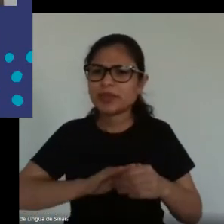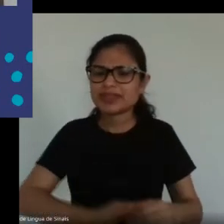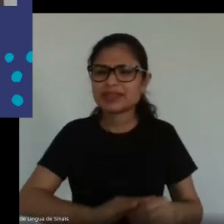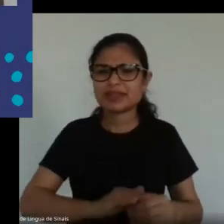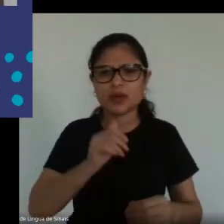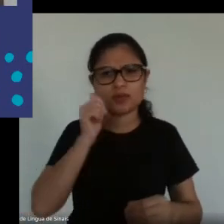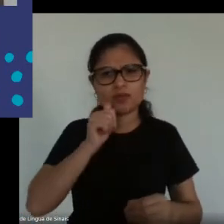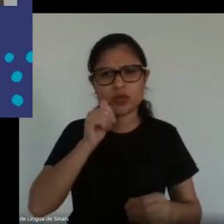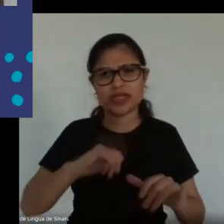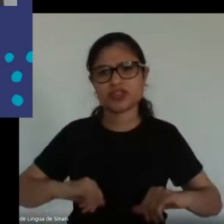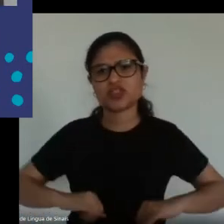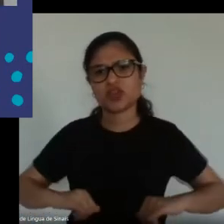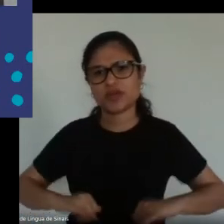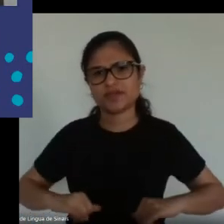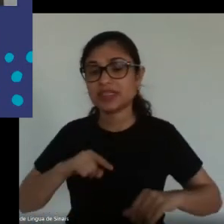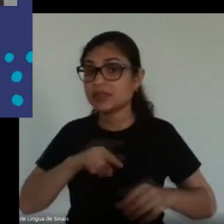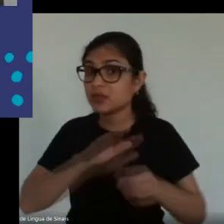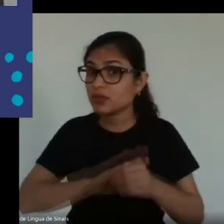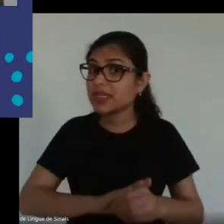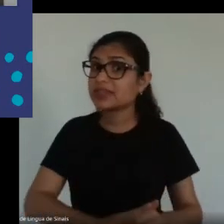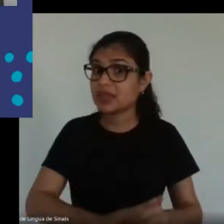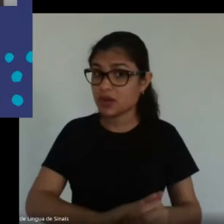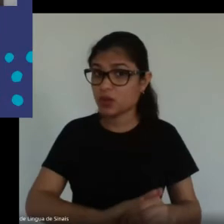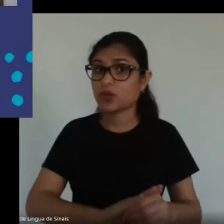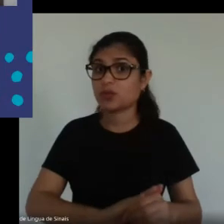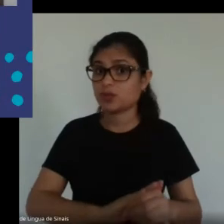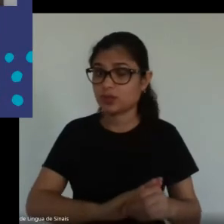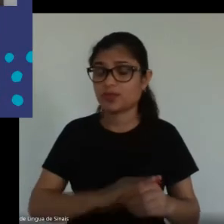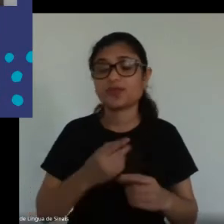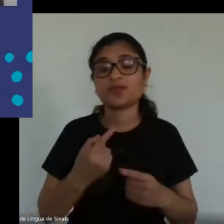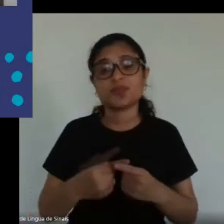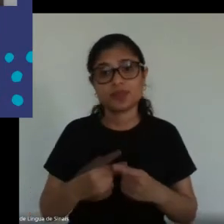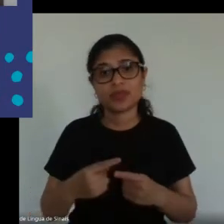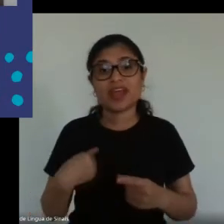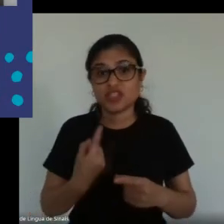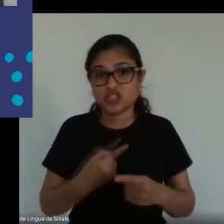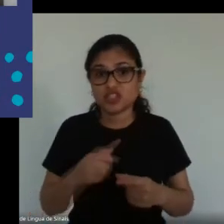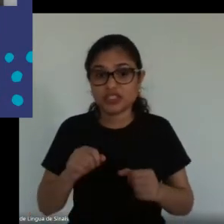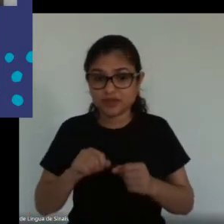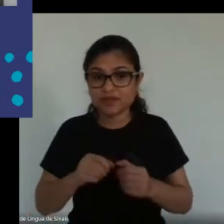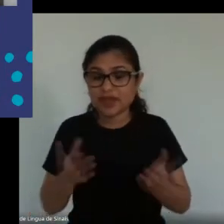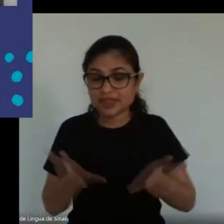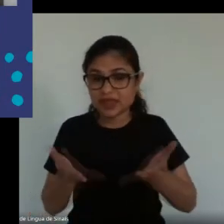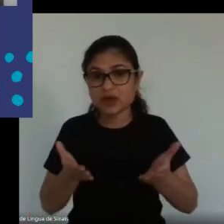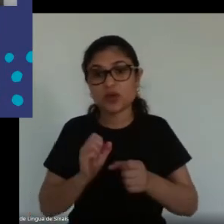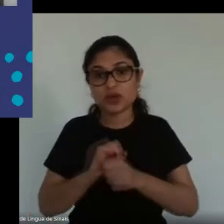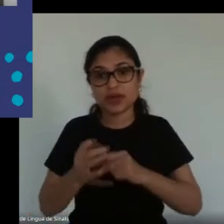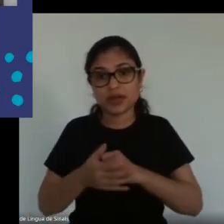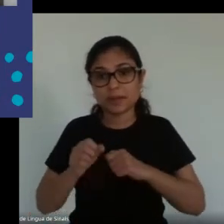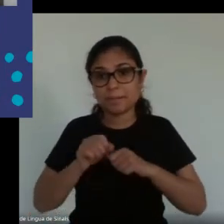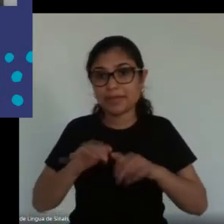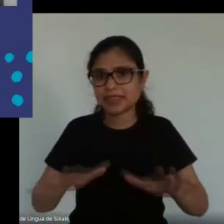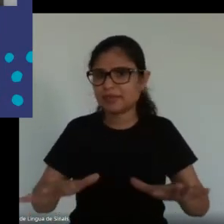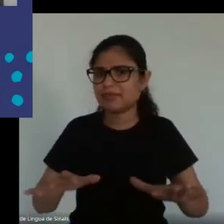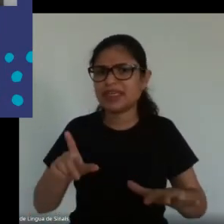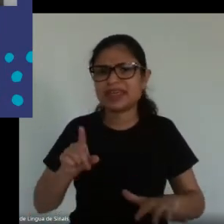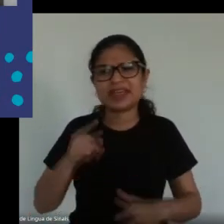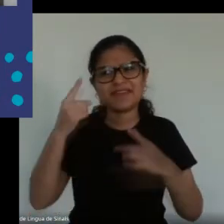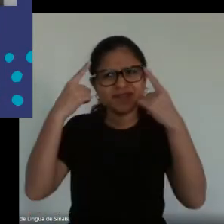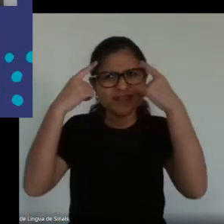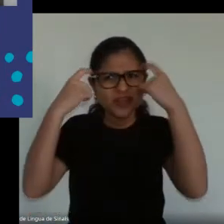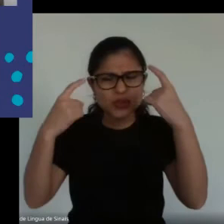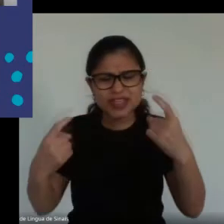jogou em cima dessas mulheres. Isso é opressão, cara. O que nós estamos fazendo com as mulheres nessa pandemia é absurdo,